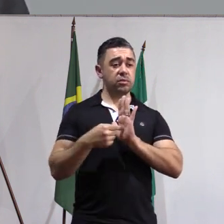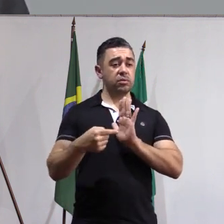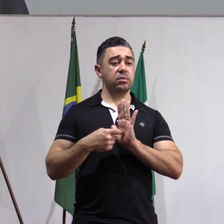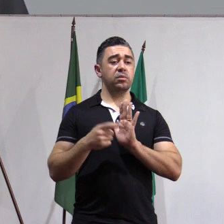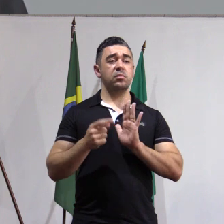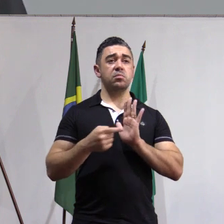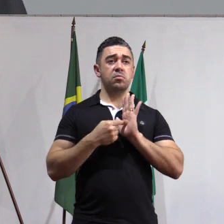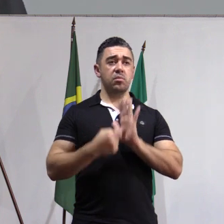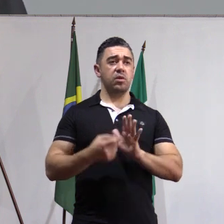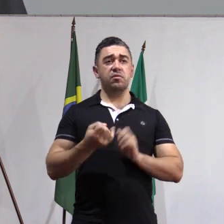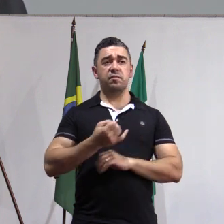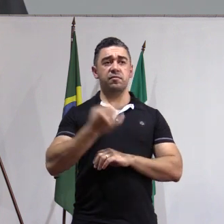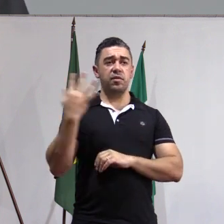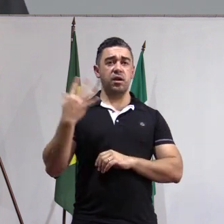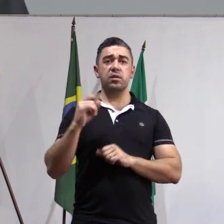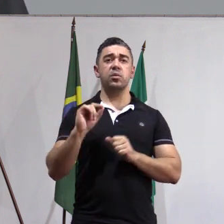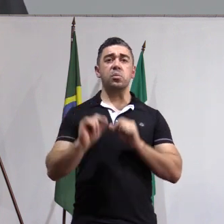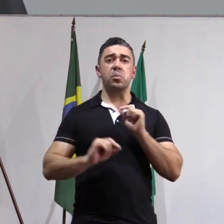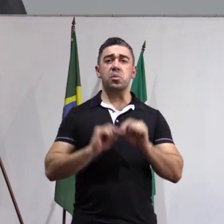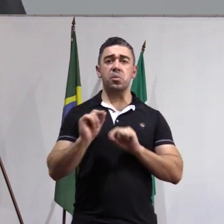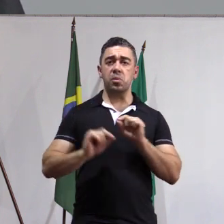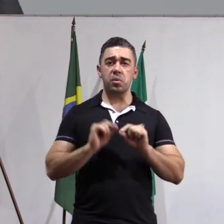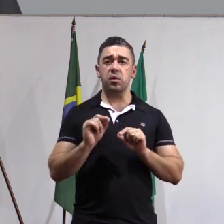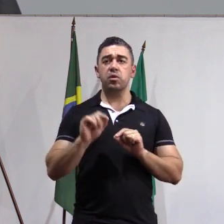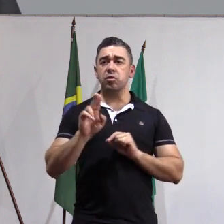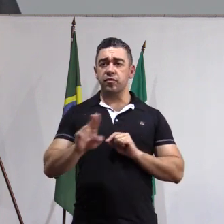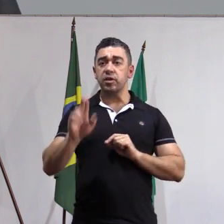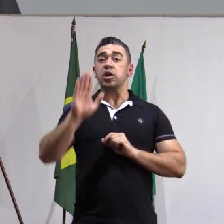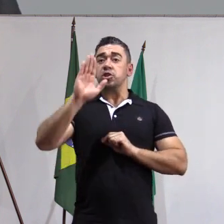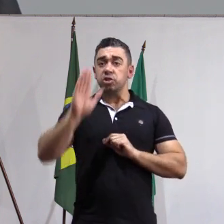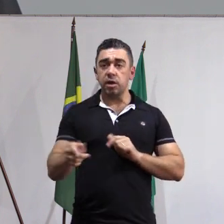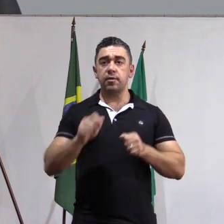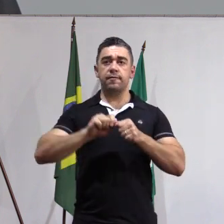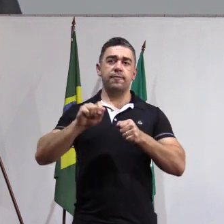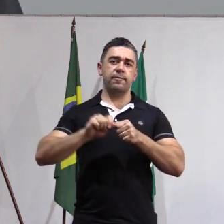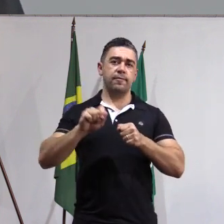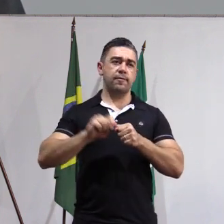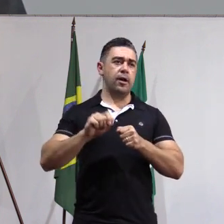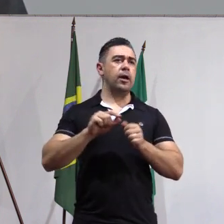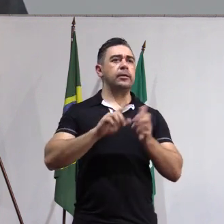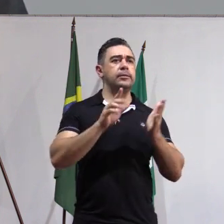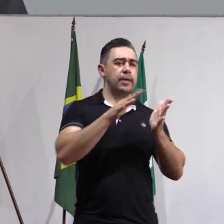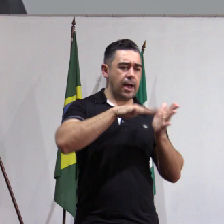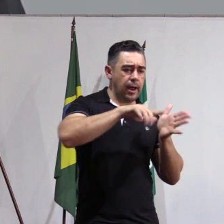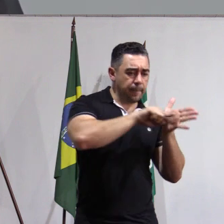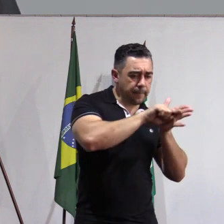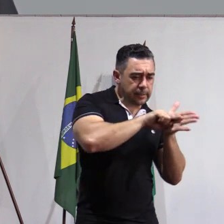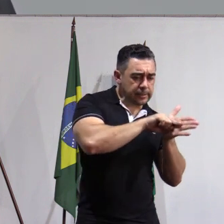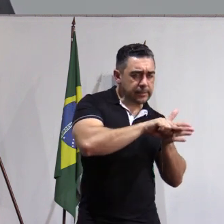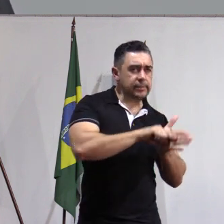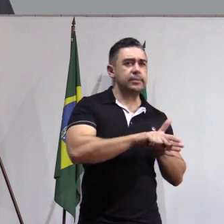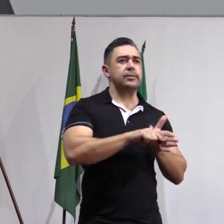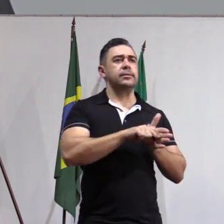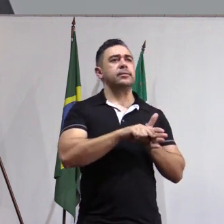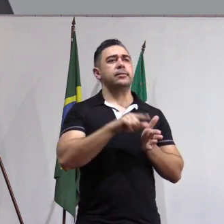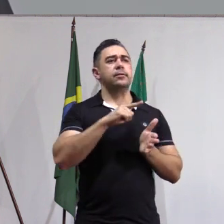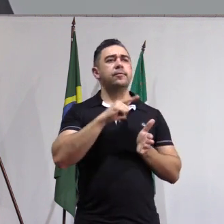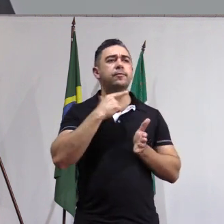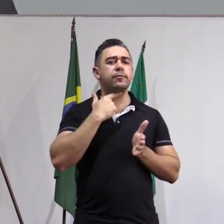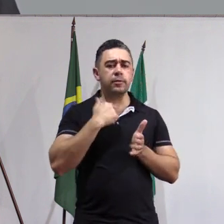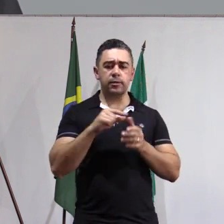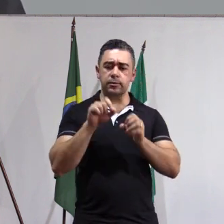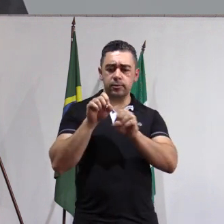uma série de atividades que as universidades já desenvolvem, seja na pesquisa, seja na intenção,